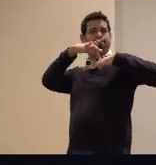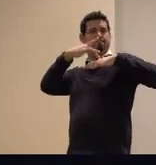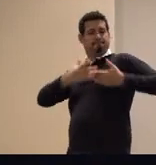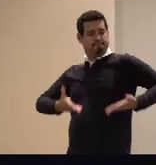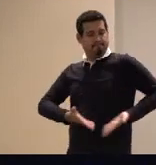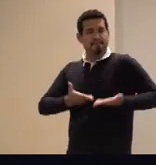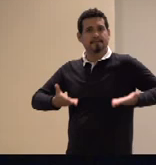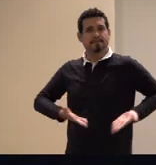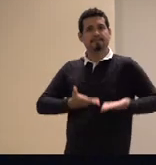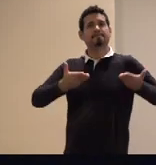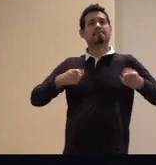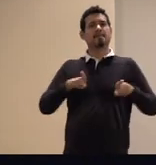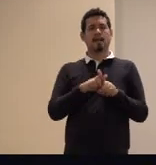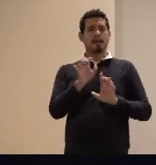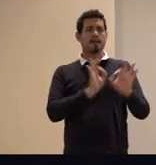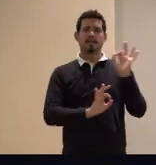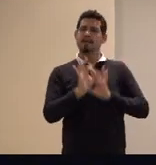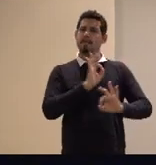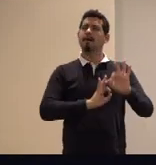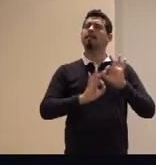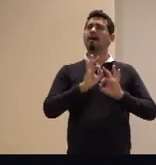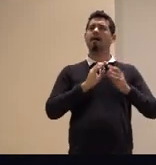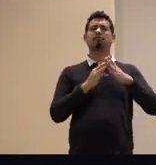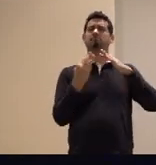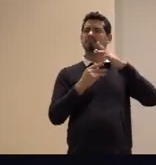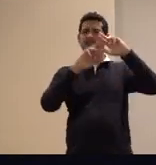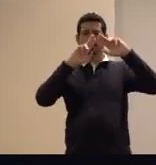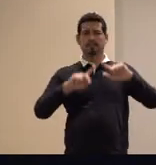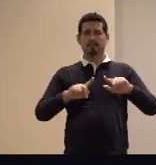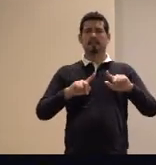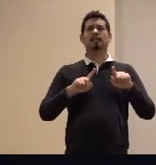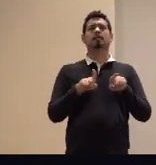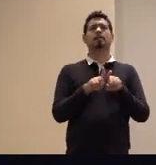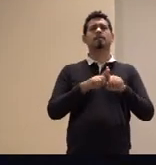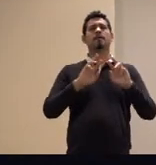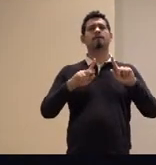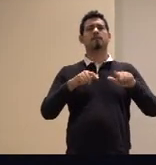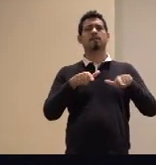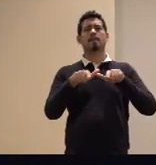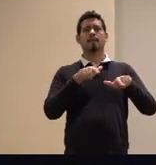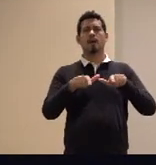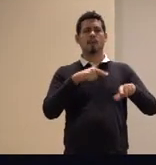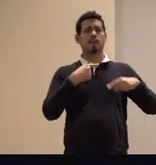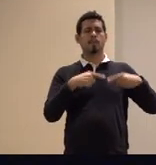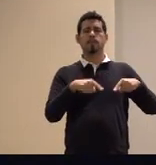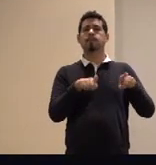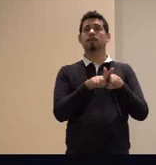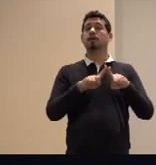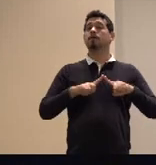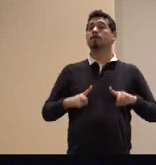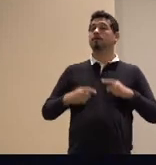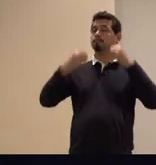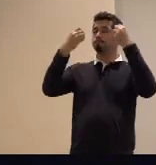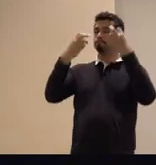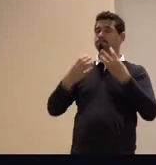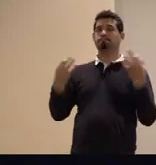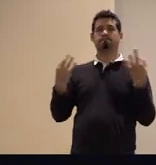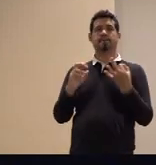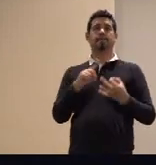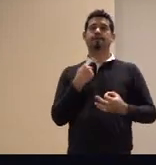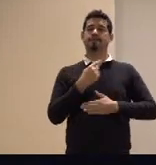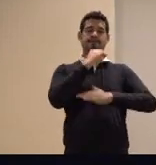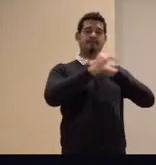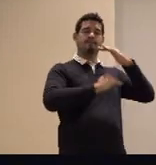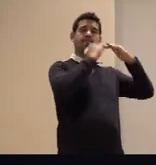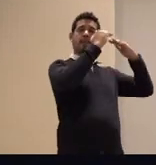para o cooperativismo, para o terceiro setor, para a execução das políticas públicas. Então, eu queria deixar essa fala, acho que a gente avança